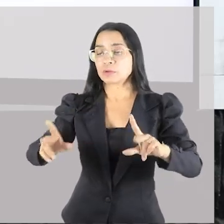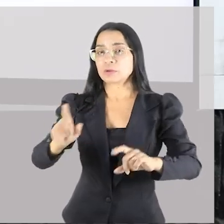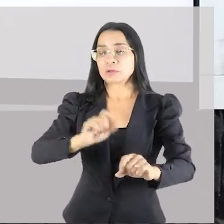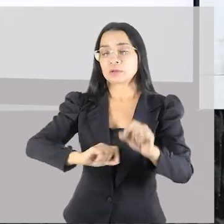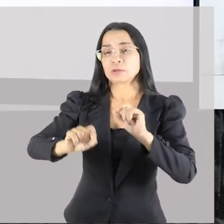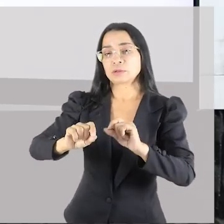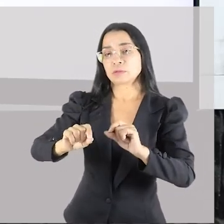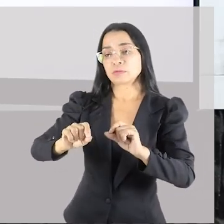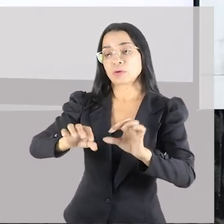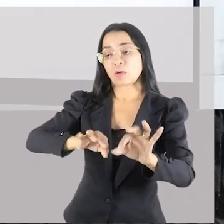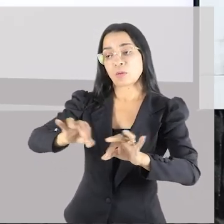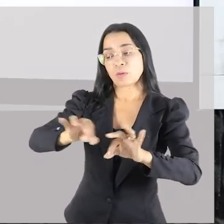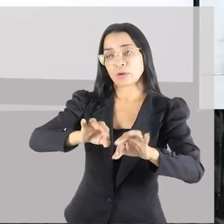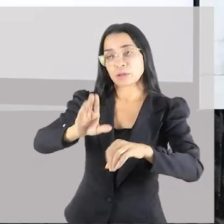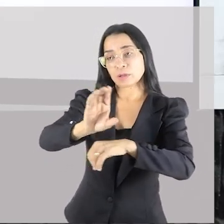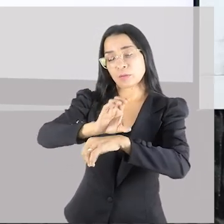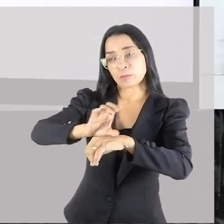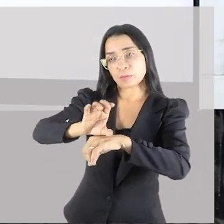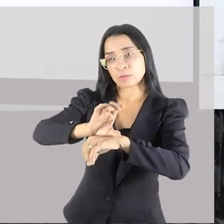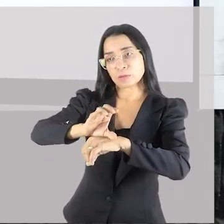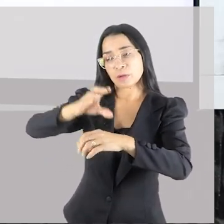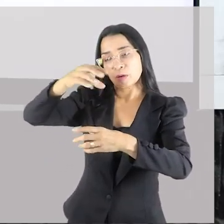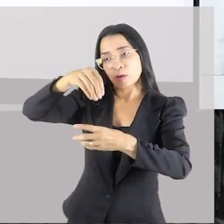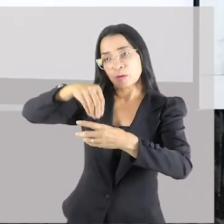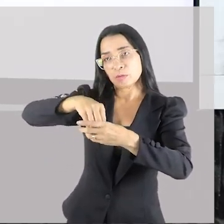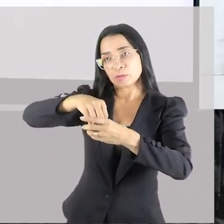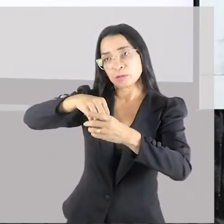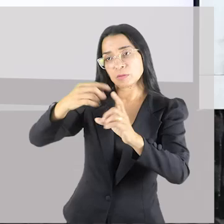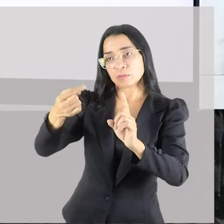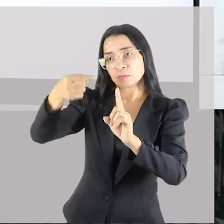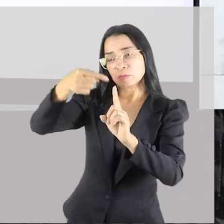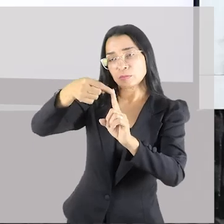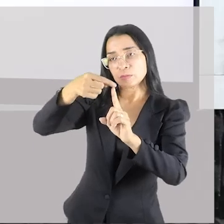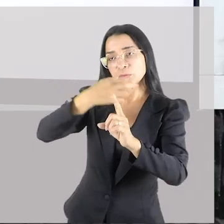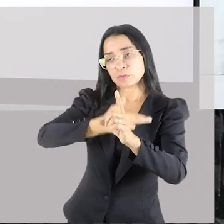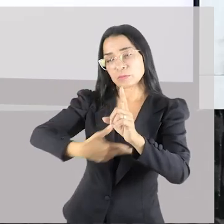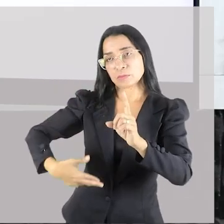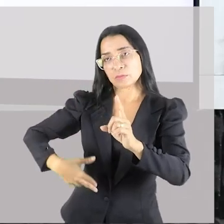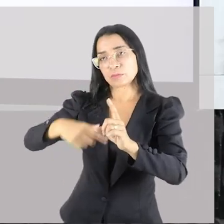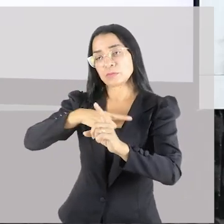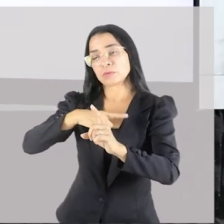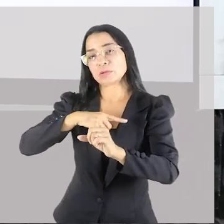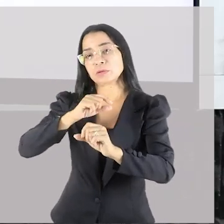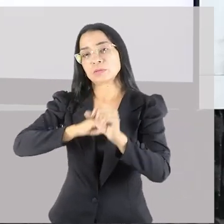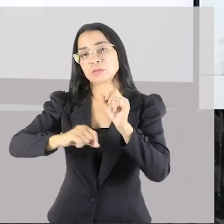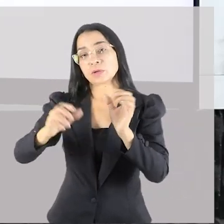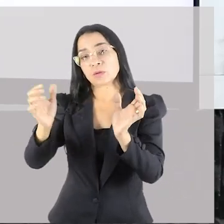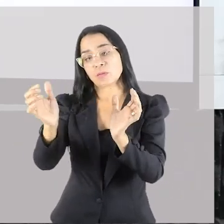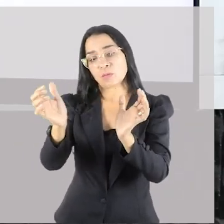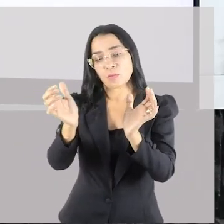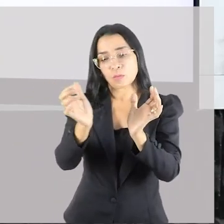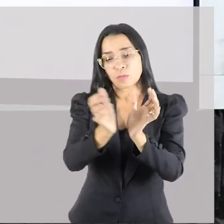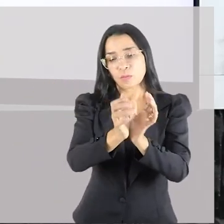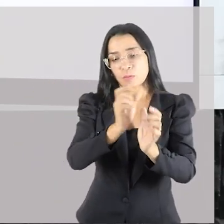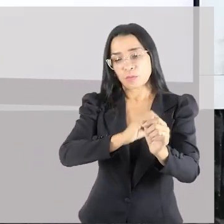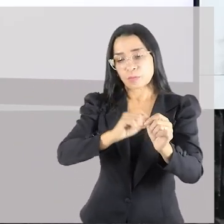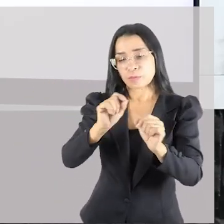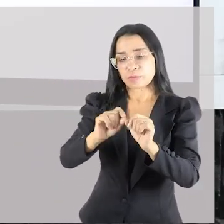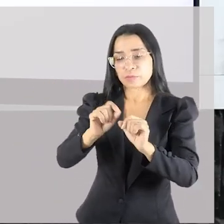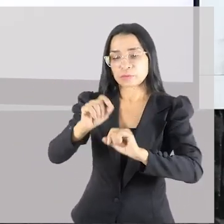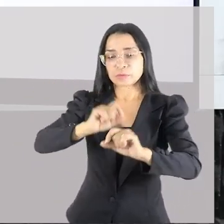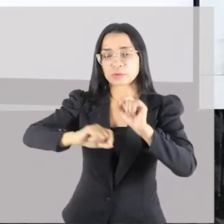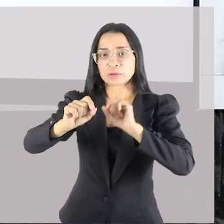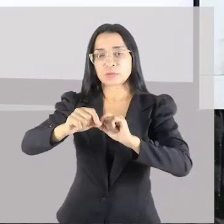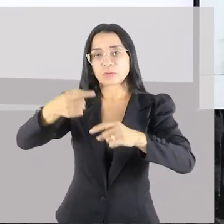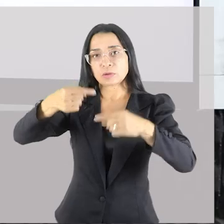de um princípio republicano, que o que seria, você tem um parlamento que vai fazer a discussão e